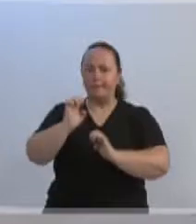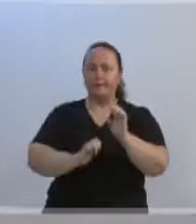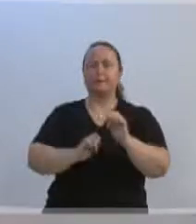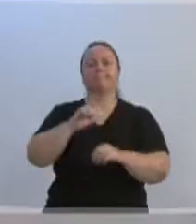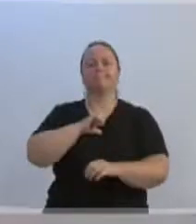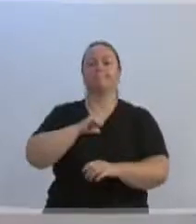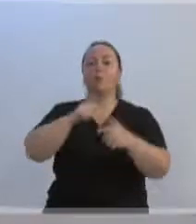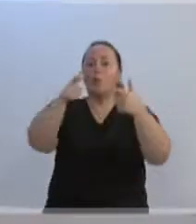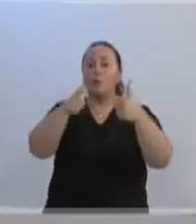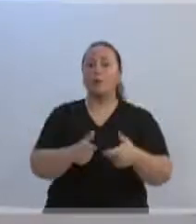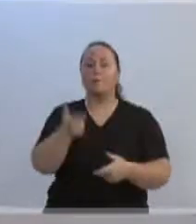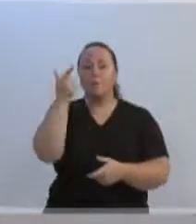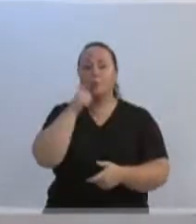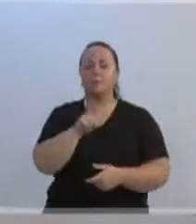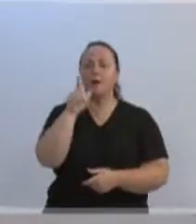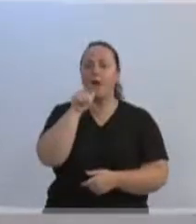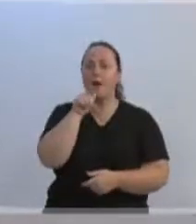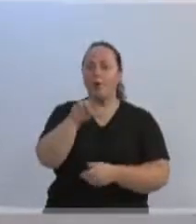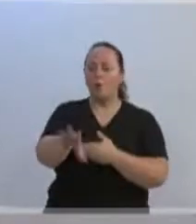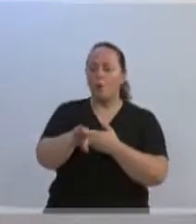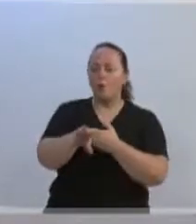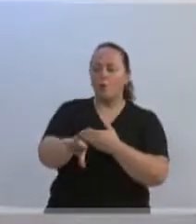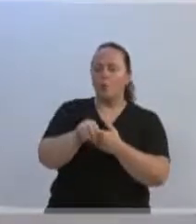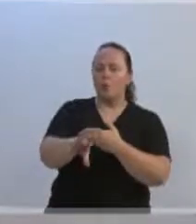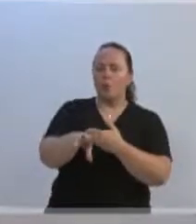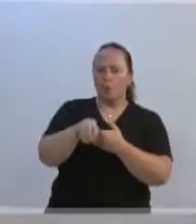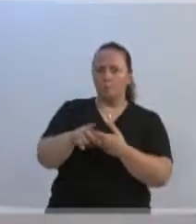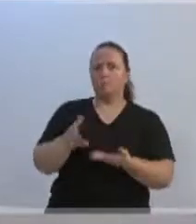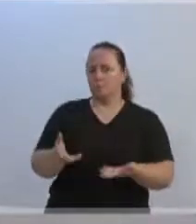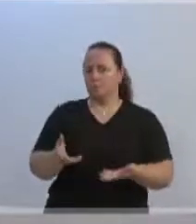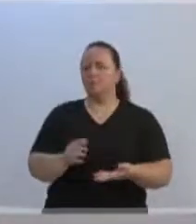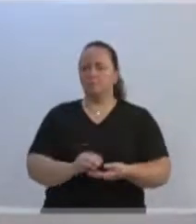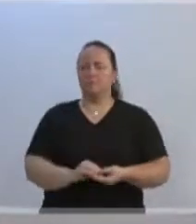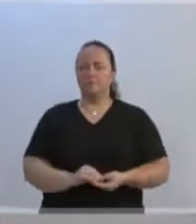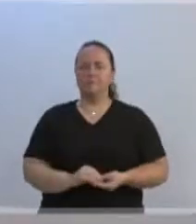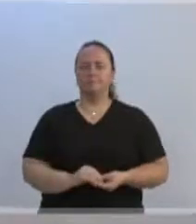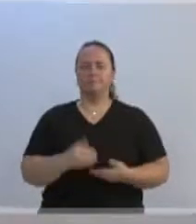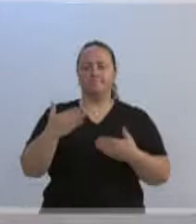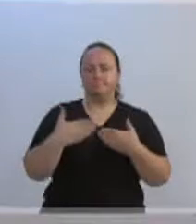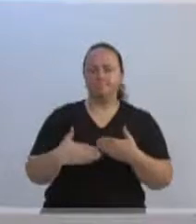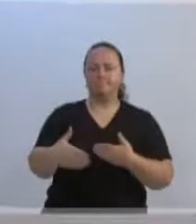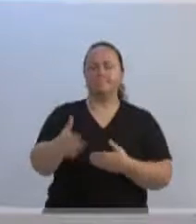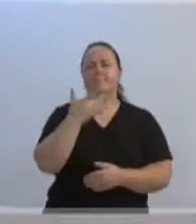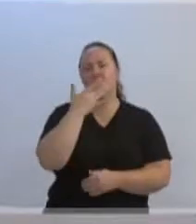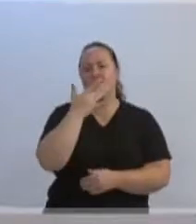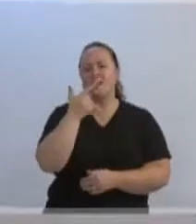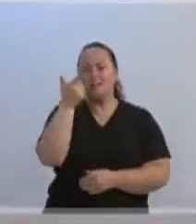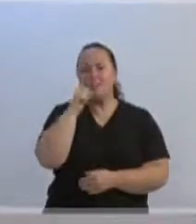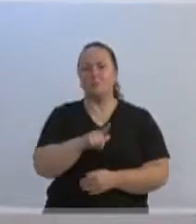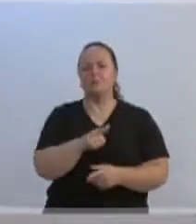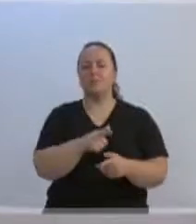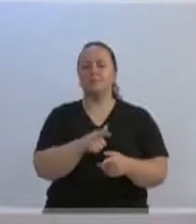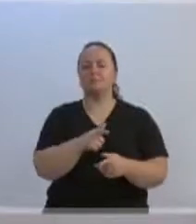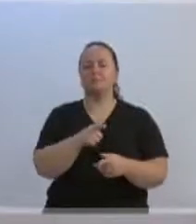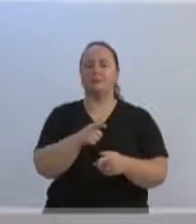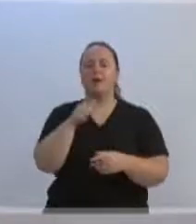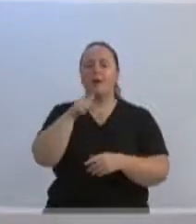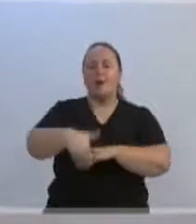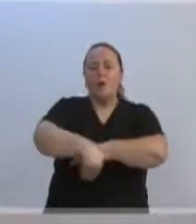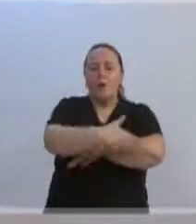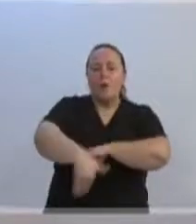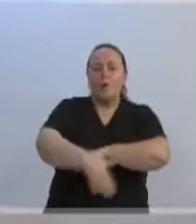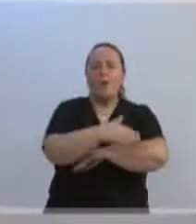captar a água a partir de hoje já vai vir vai ser muito mais fácil para conseguir molhar as quatro vias foi